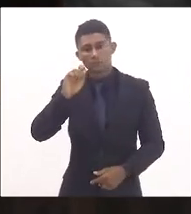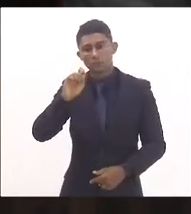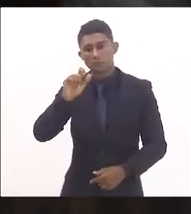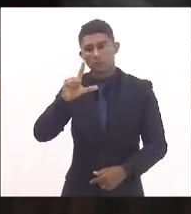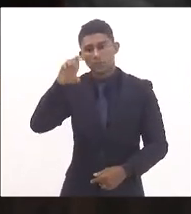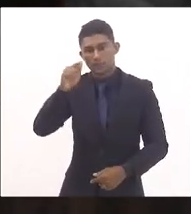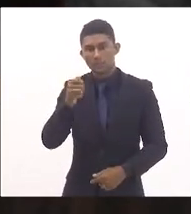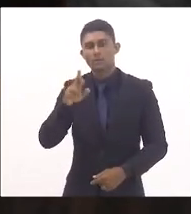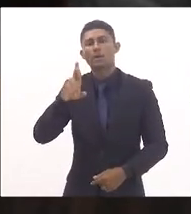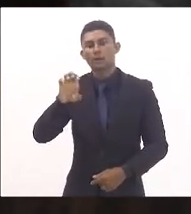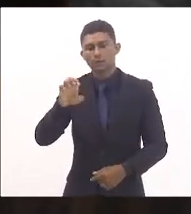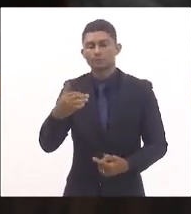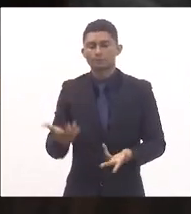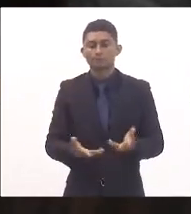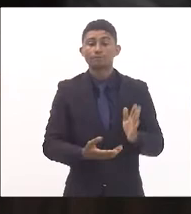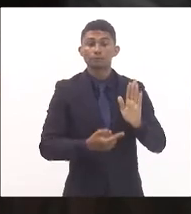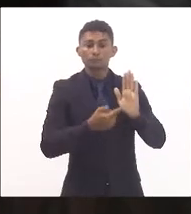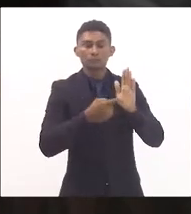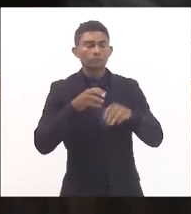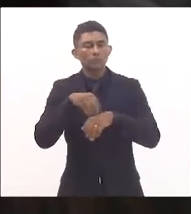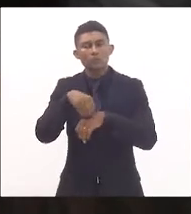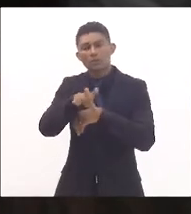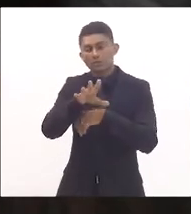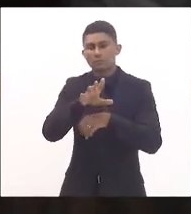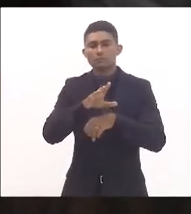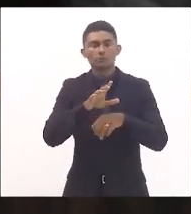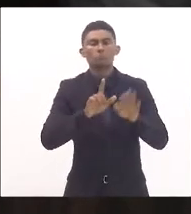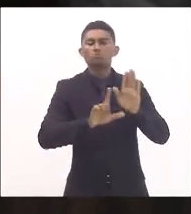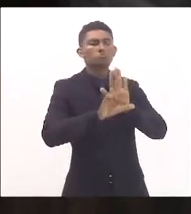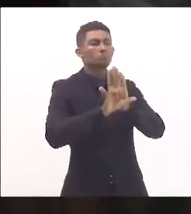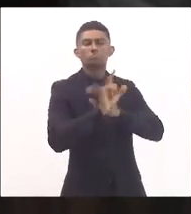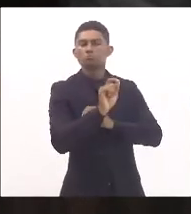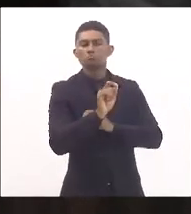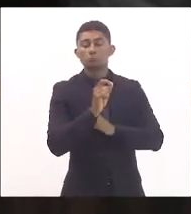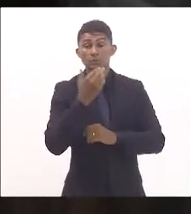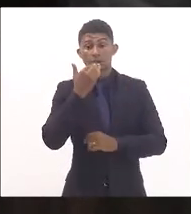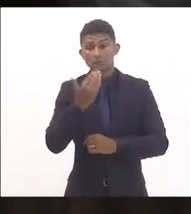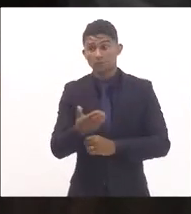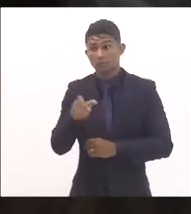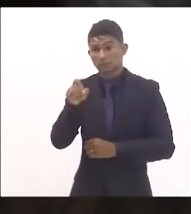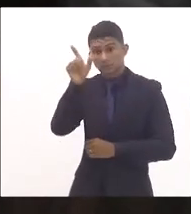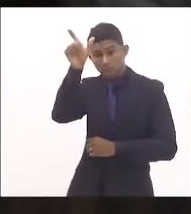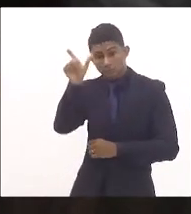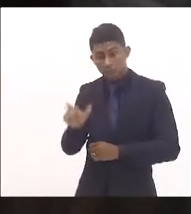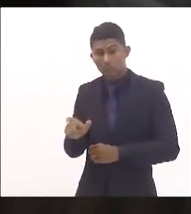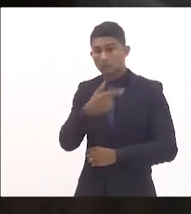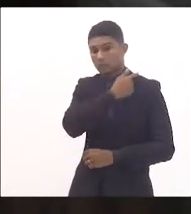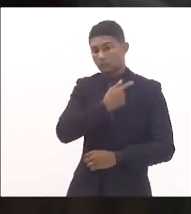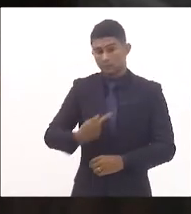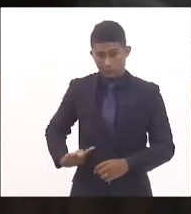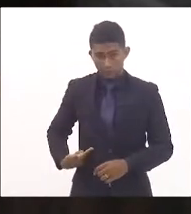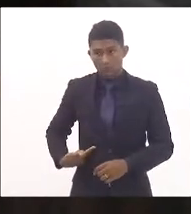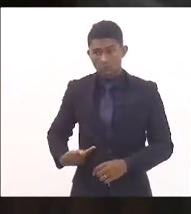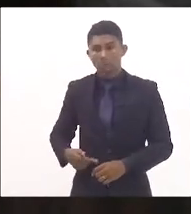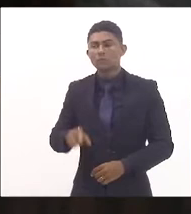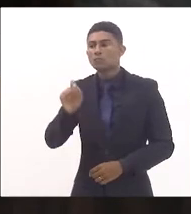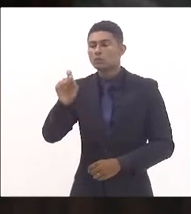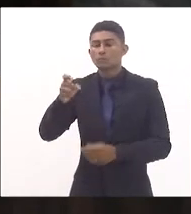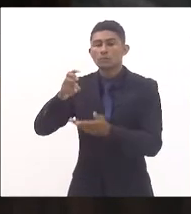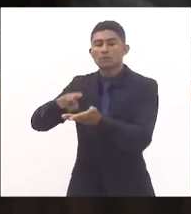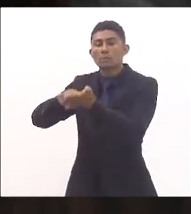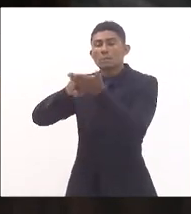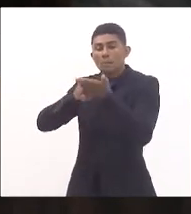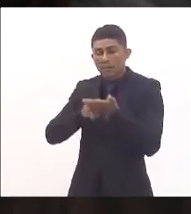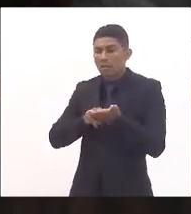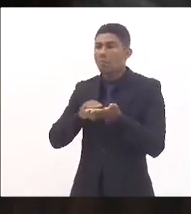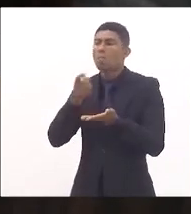Legislativa 567-22, de autoria do deputado Felipe Obel. Solicita ao excelentíssimo senhor governador do Estado do Rio de Janeiro um envio de mensagem dispondo